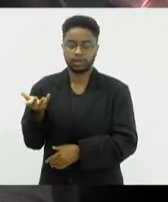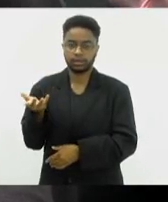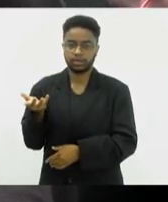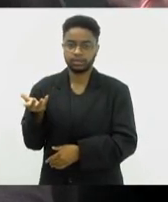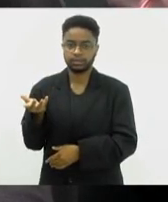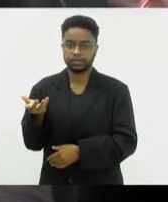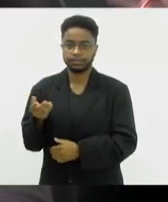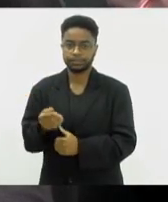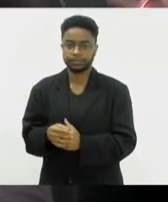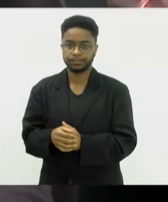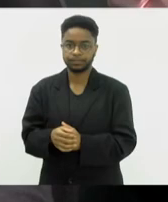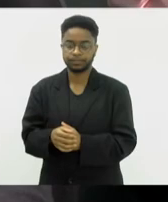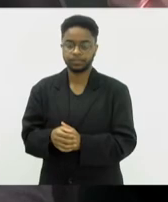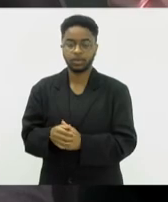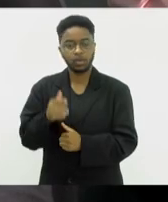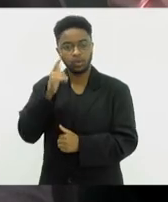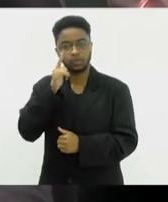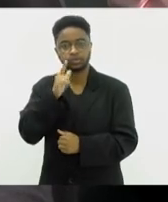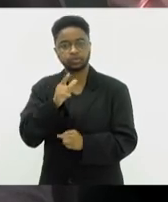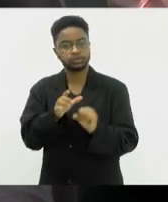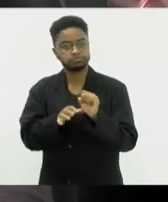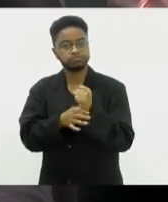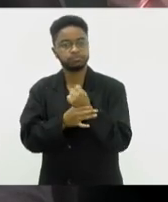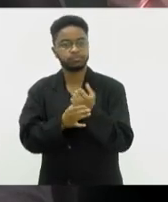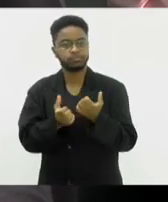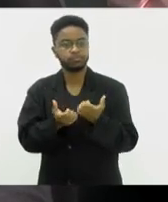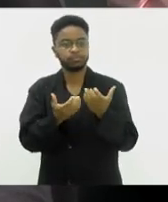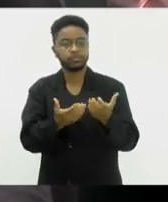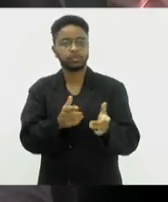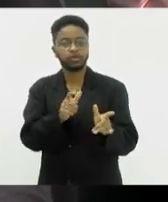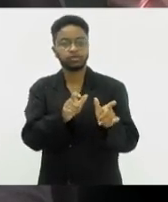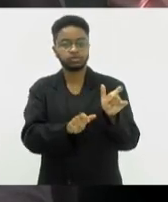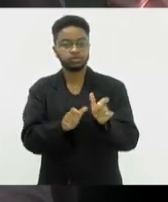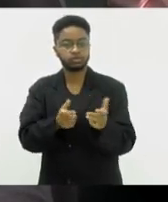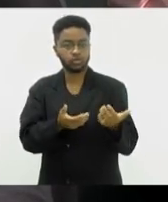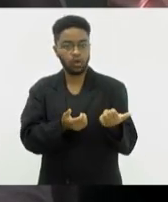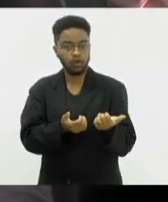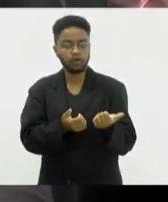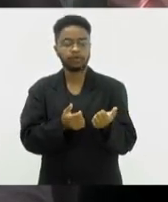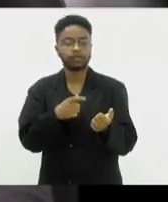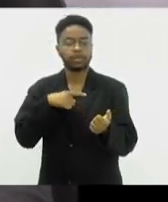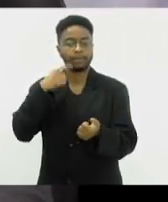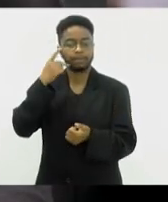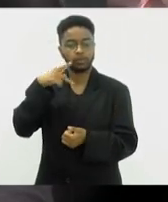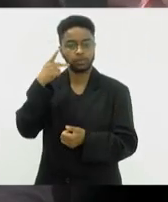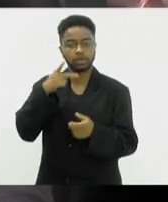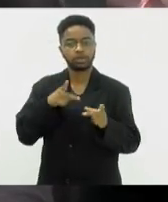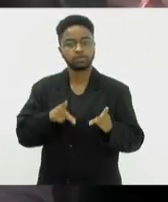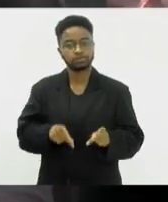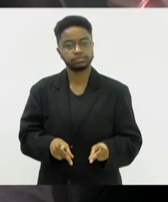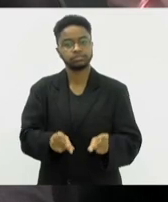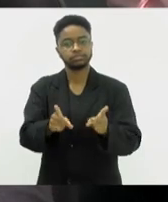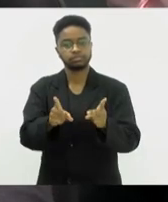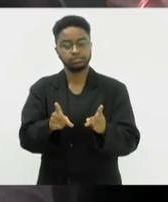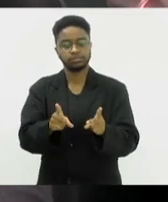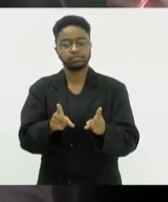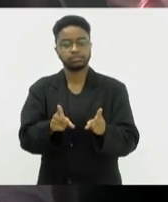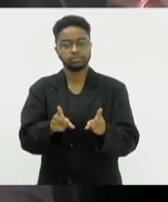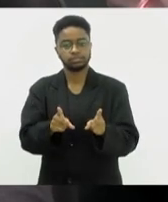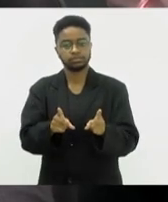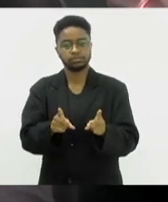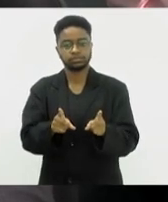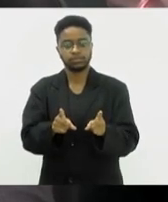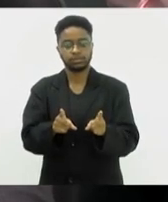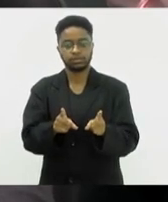essa garantia da juventude, para que as políticas de juventude permaneçam